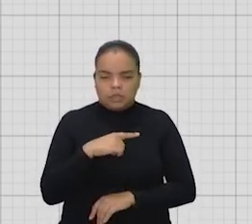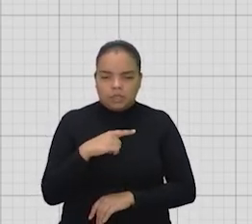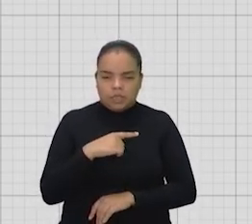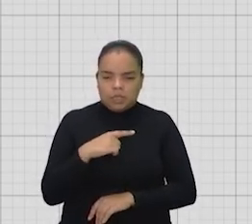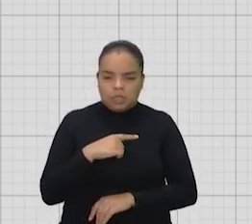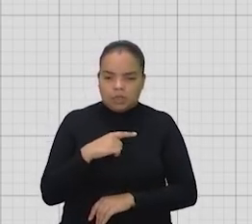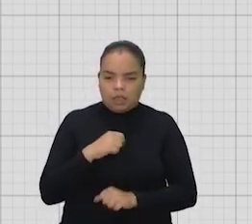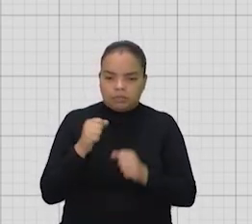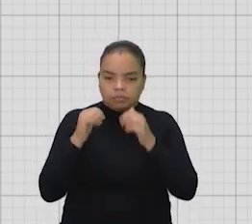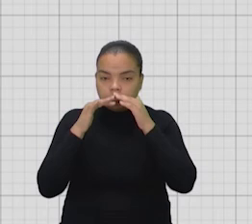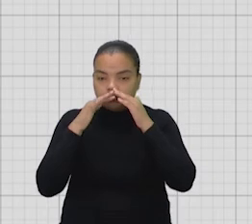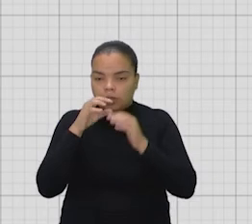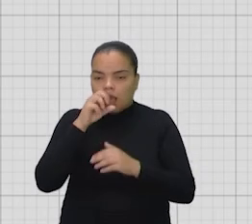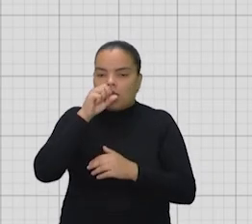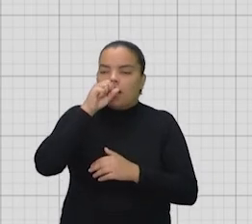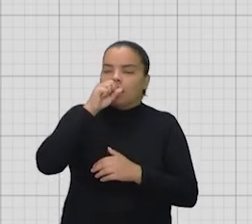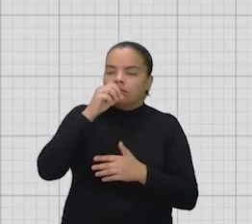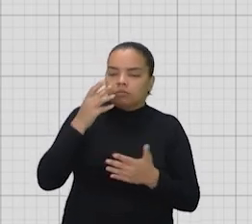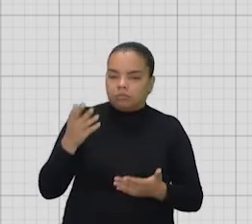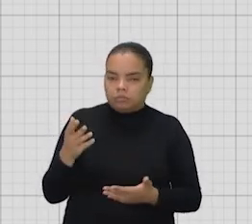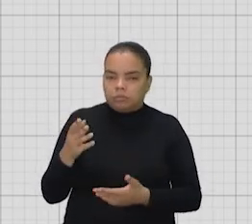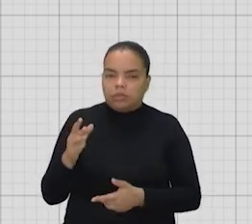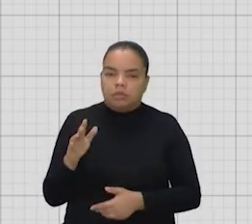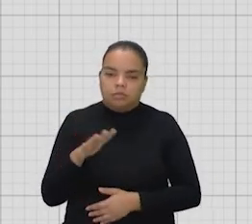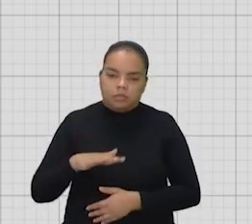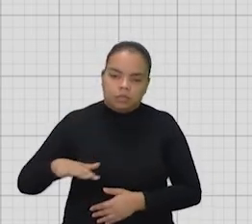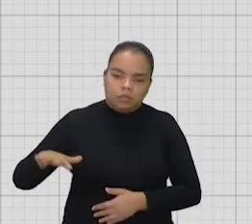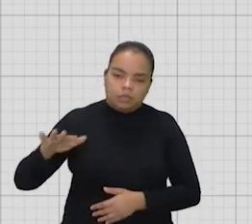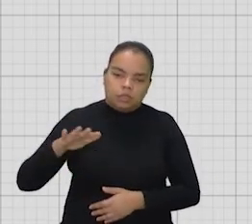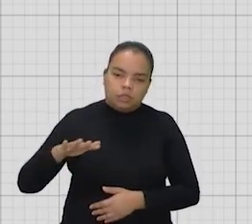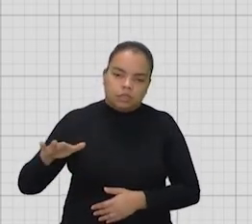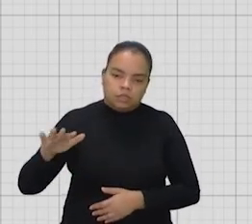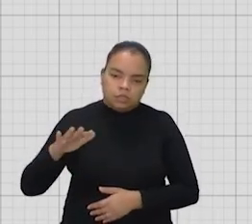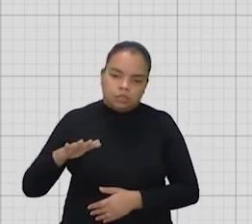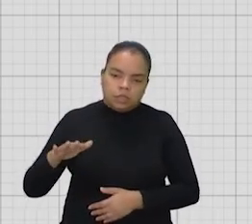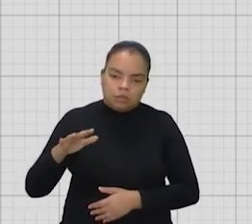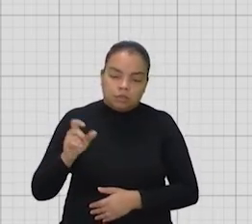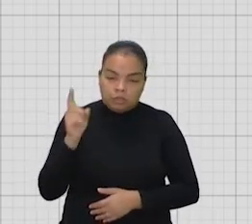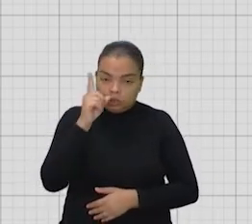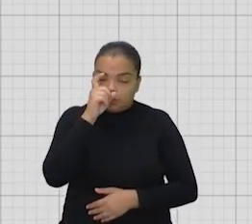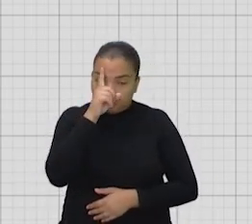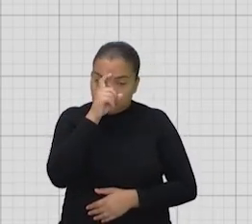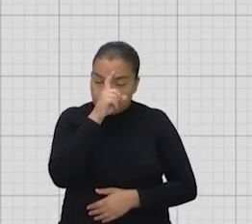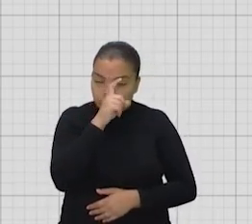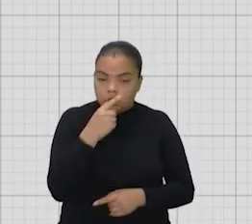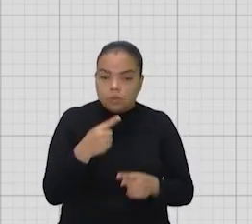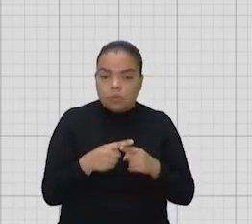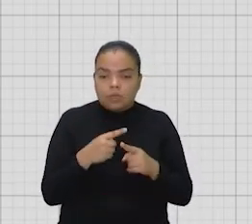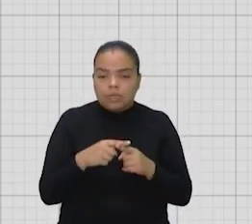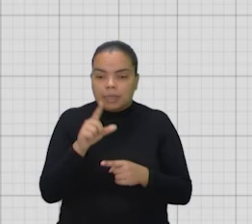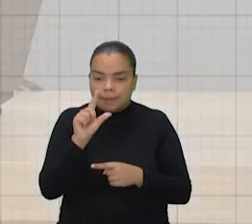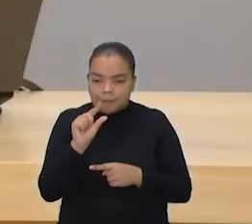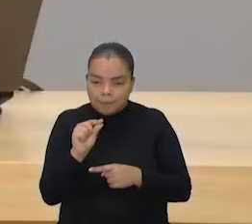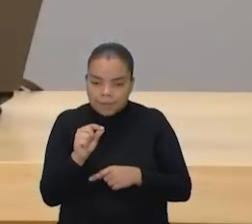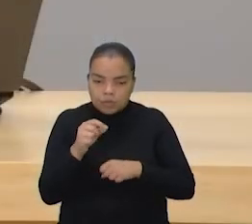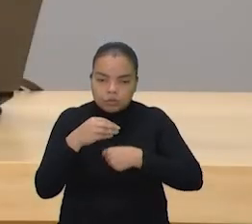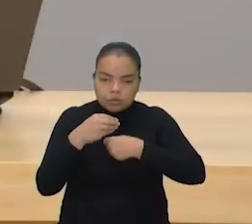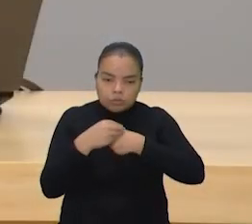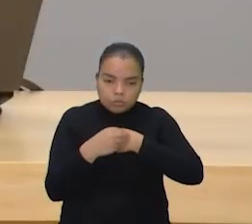de respirar aqui, né? Esta região aqui a gente fica com mais dificuldade, porque lá tem menos moléculas,